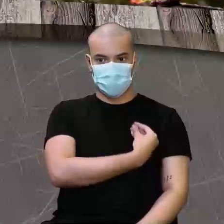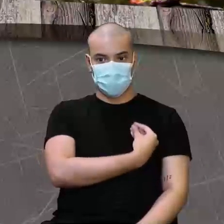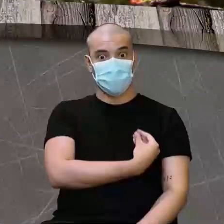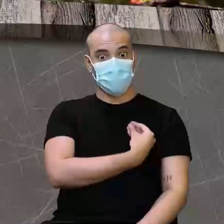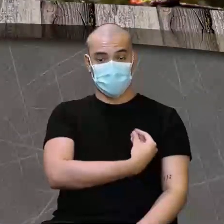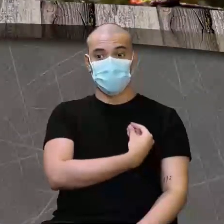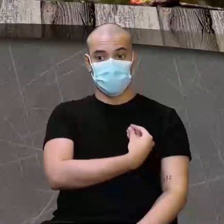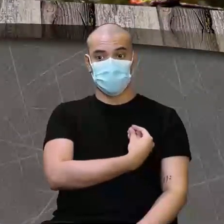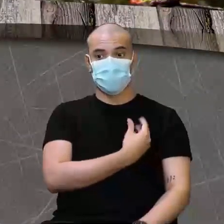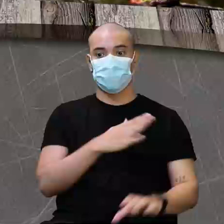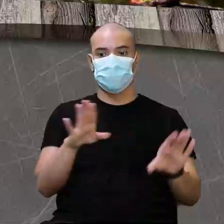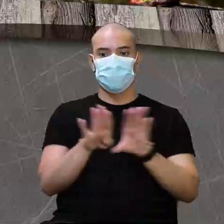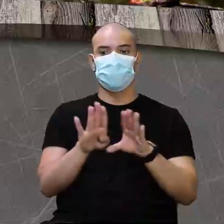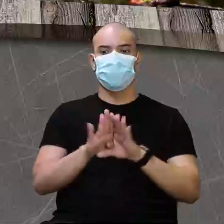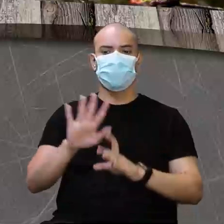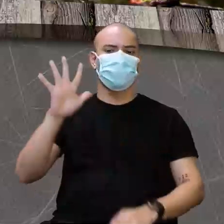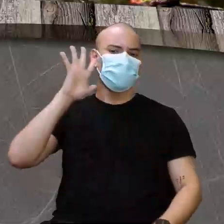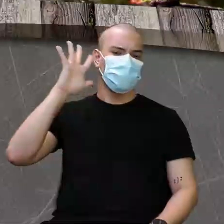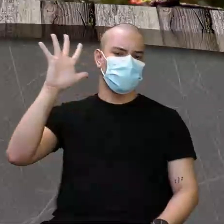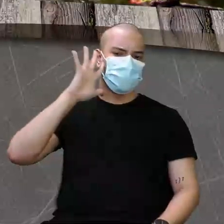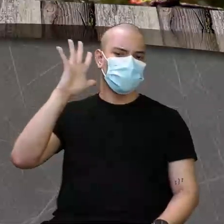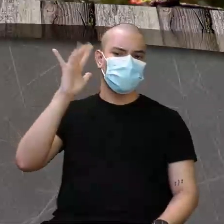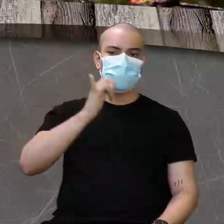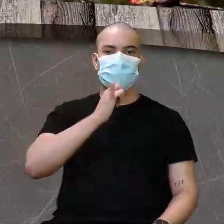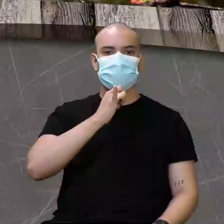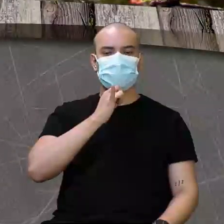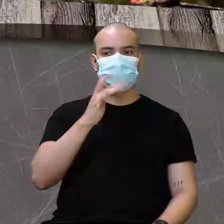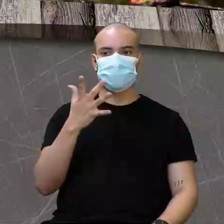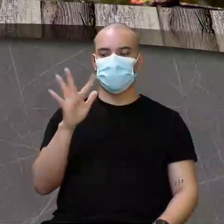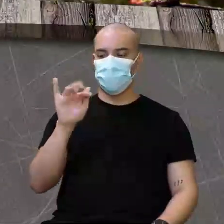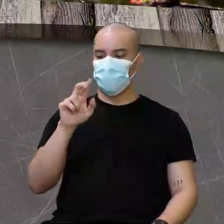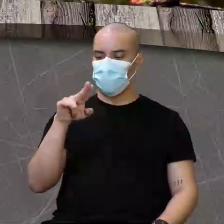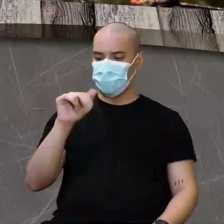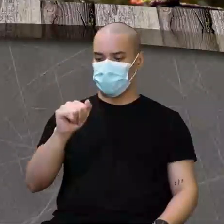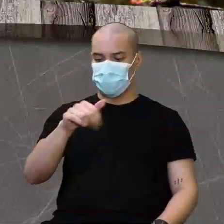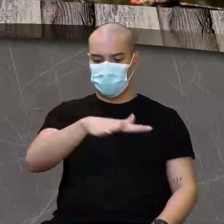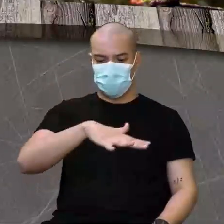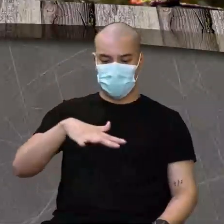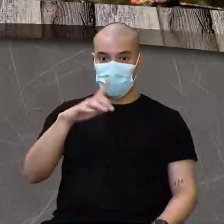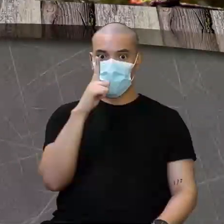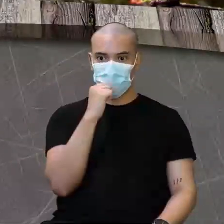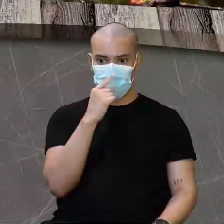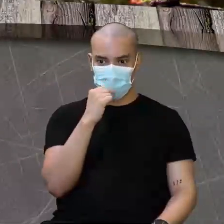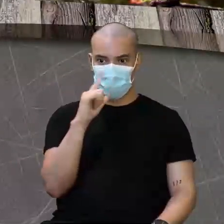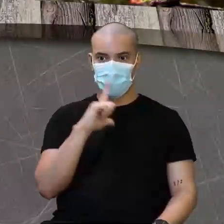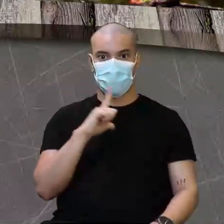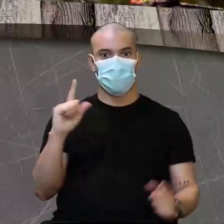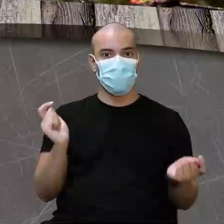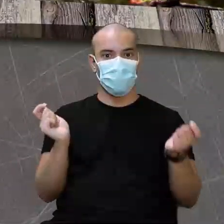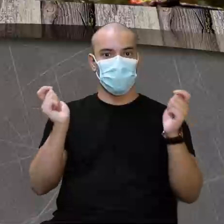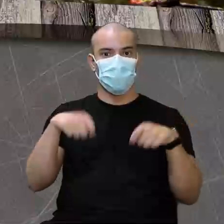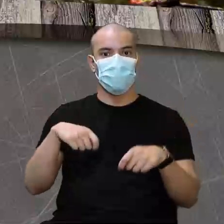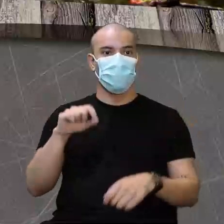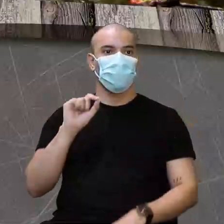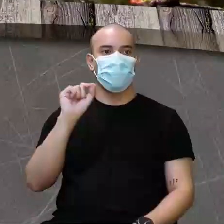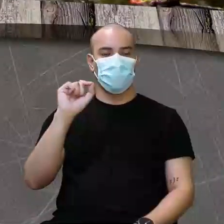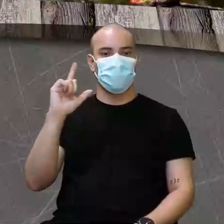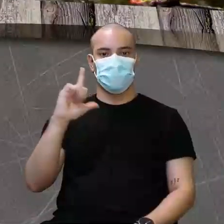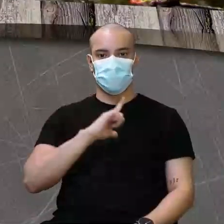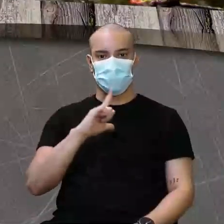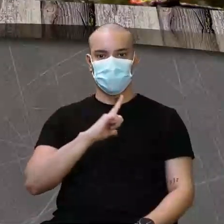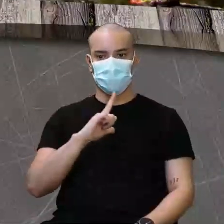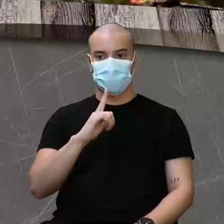sobrevivência. Tá? Imagine que a fauna no ambiente aquático, elas têm